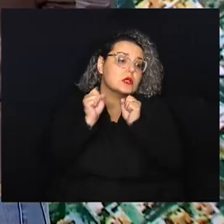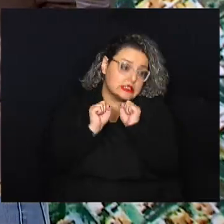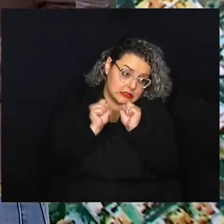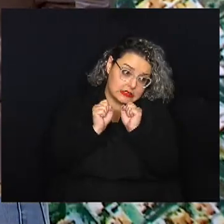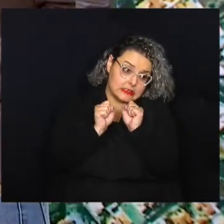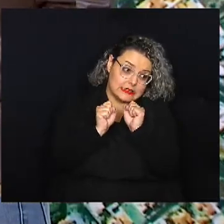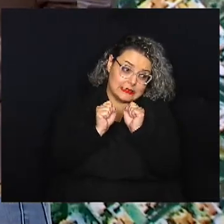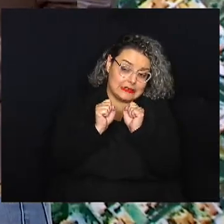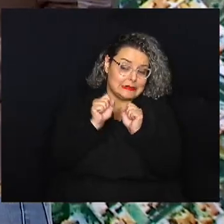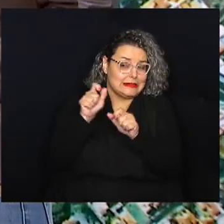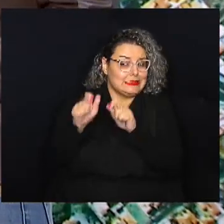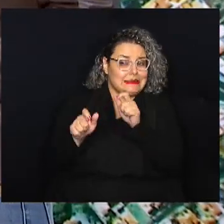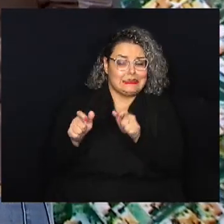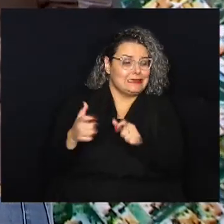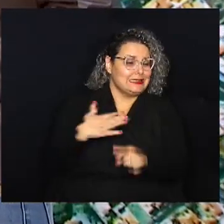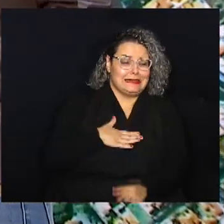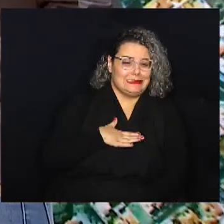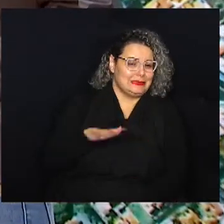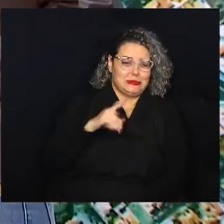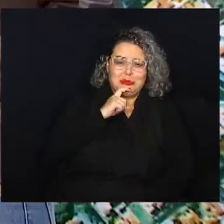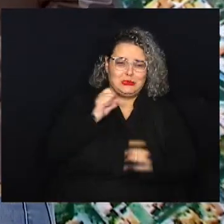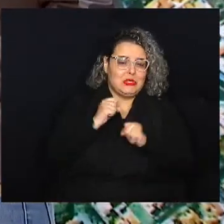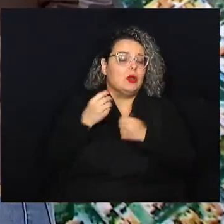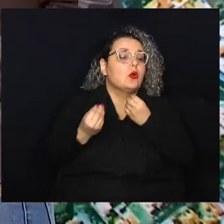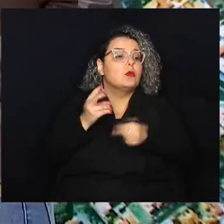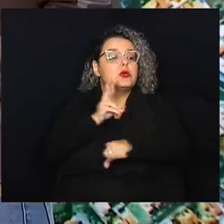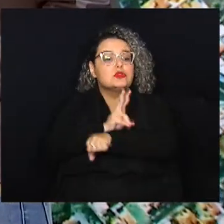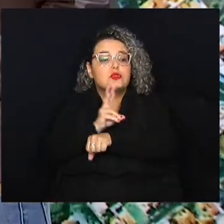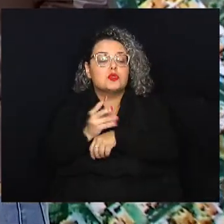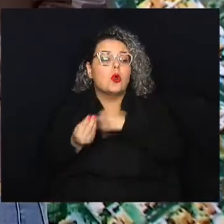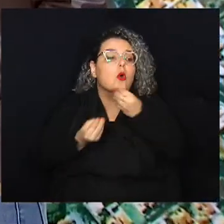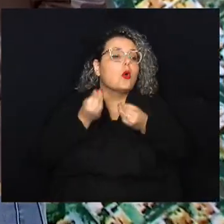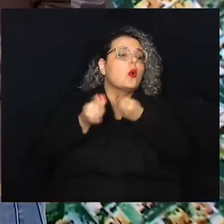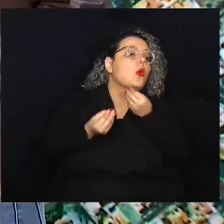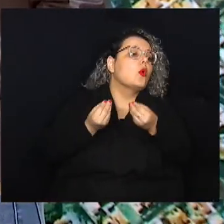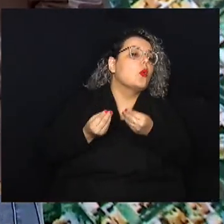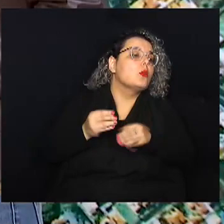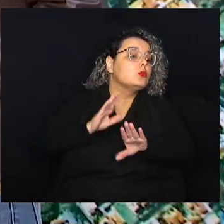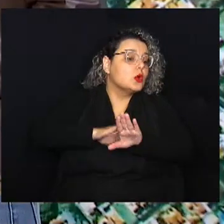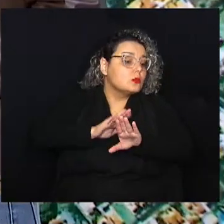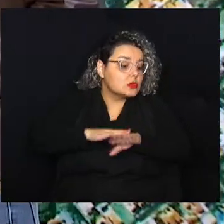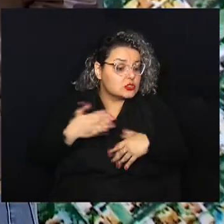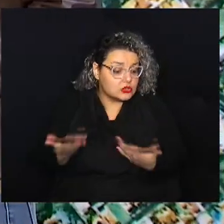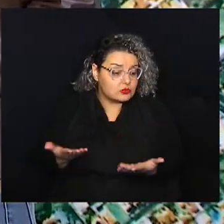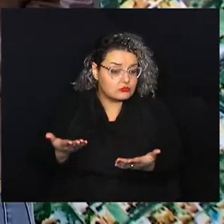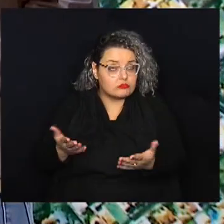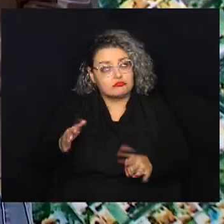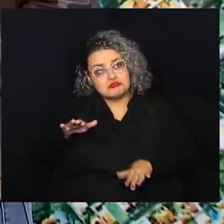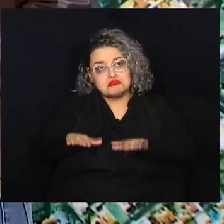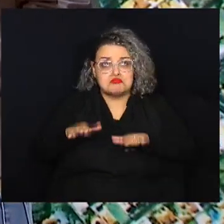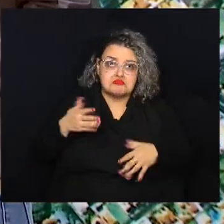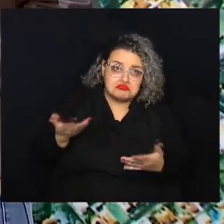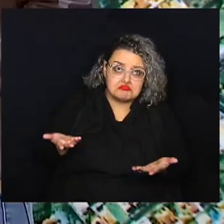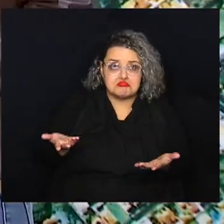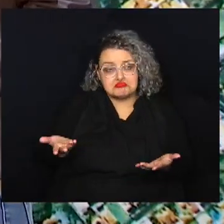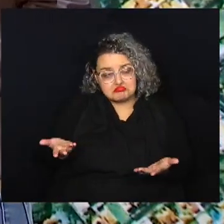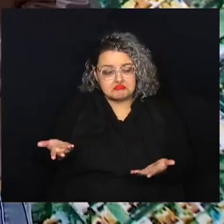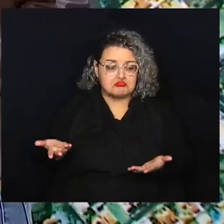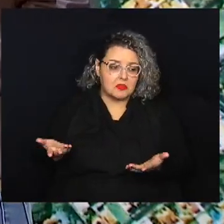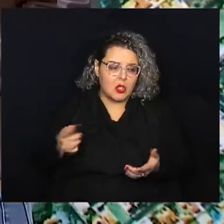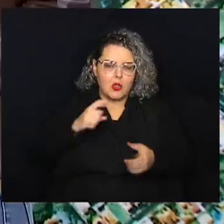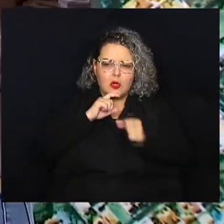aquelas que não curtem muito o inverno, como se proteger, como que a gente deve agir, né, diante, de repente, de um